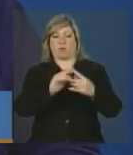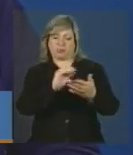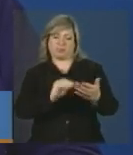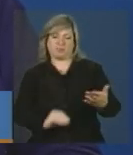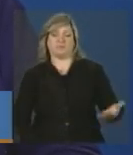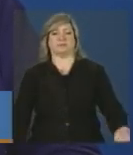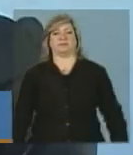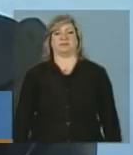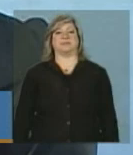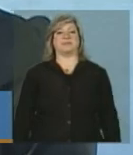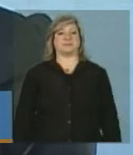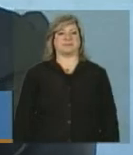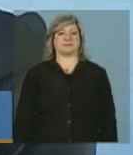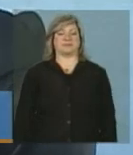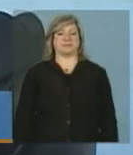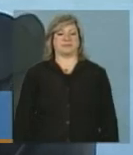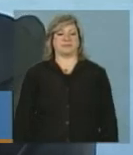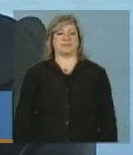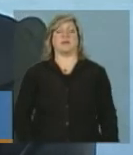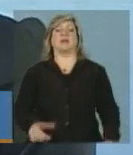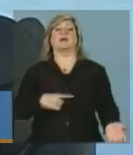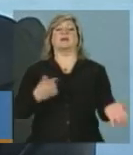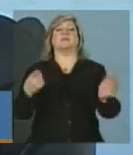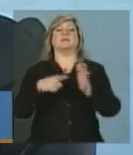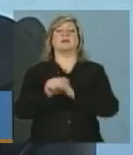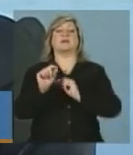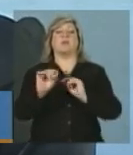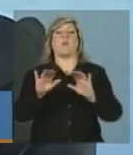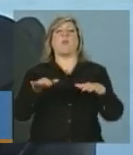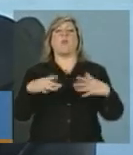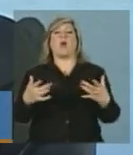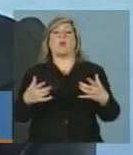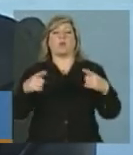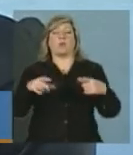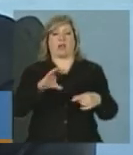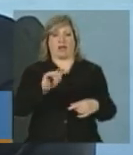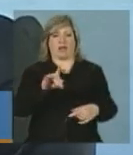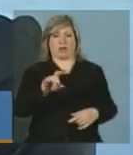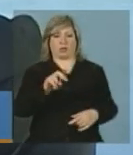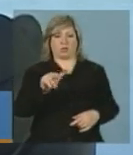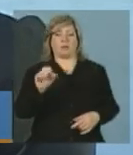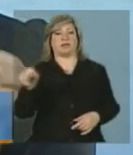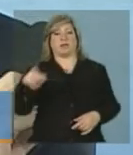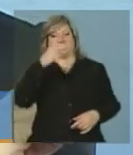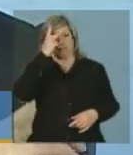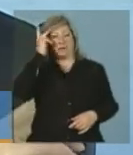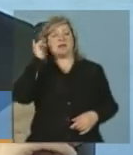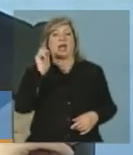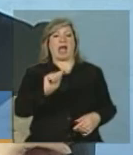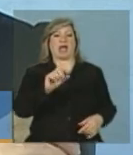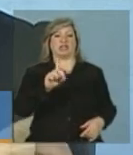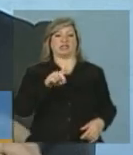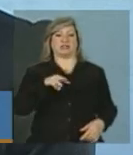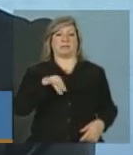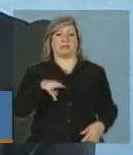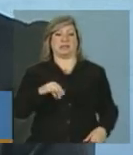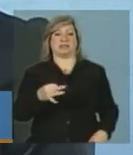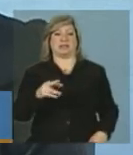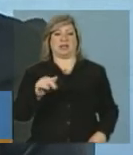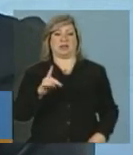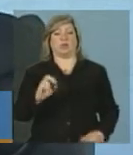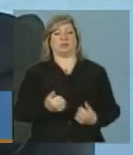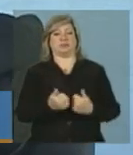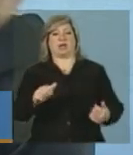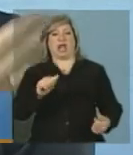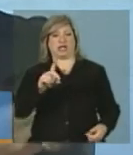dados. Bom, Camila, em que local do CadSuas, por exemplo, o administrador adjunto tem de